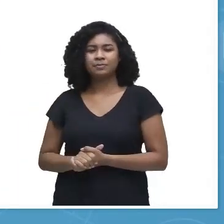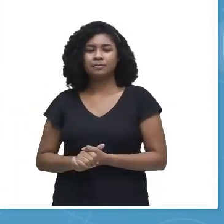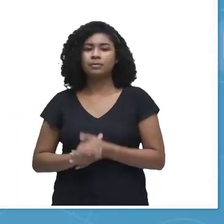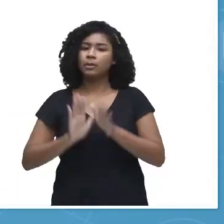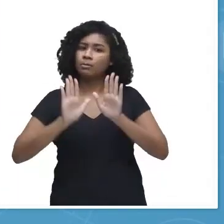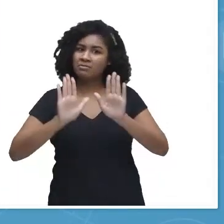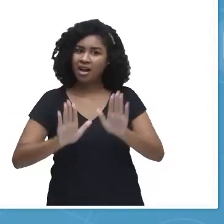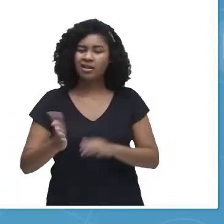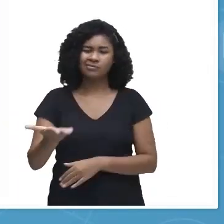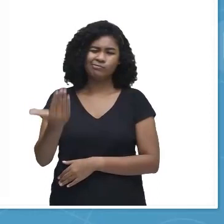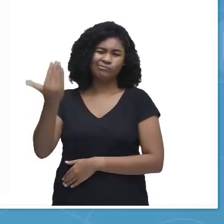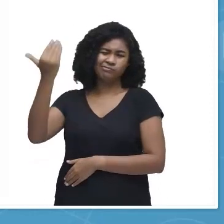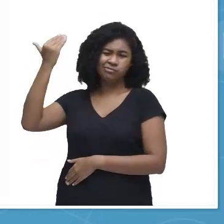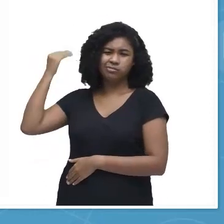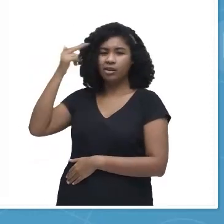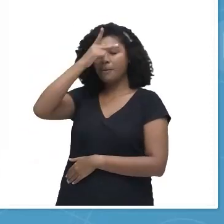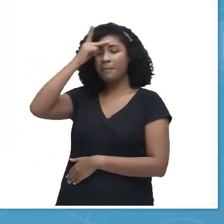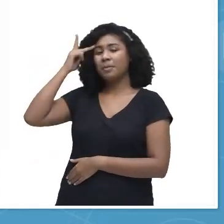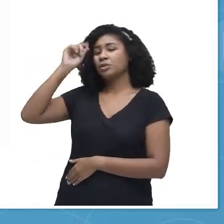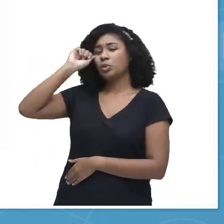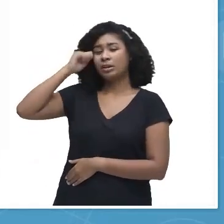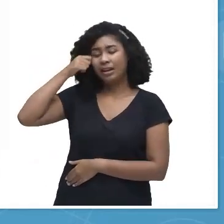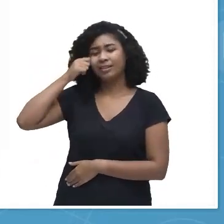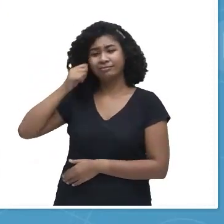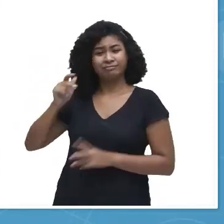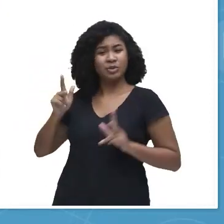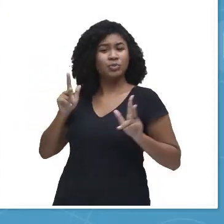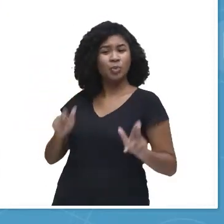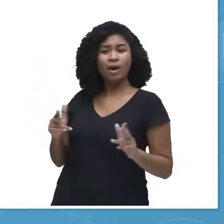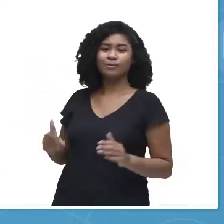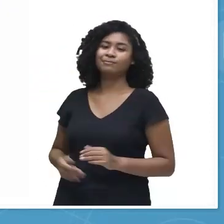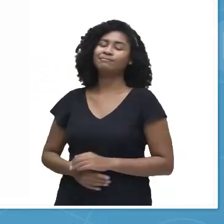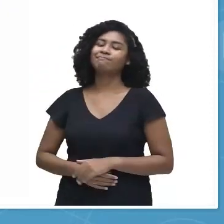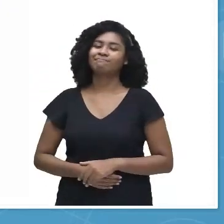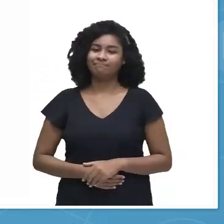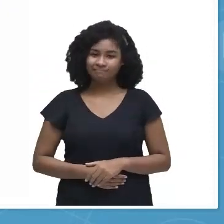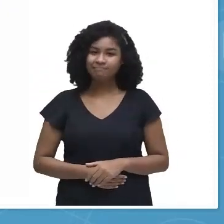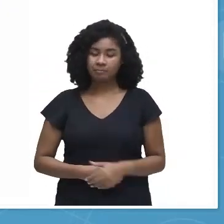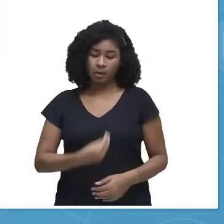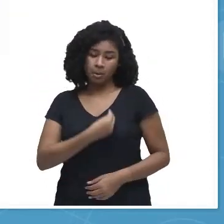passaram exatamente por isso. Moravam em seu continente, na África, foram